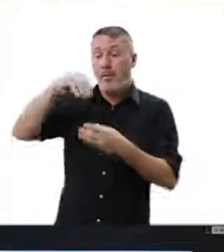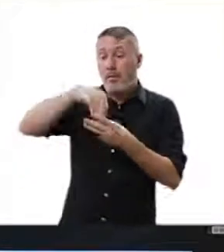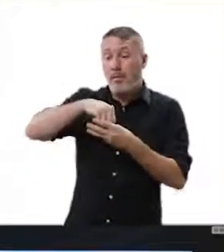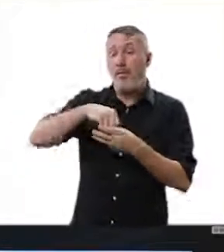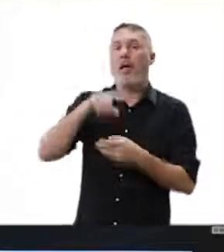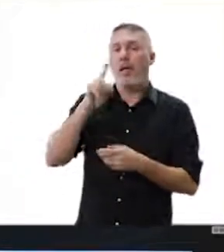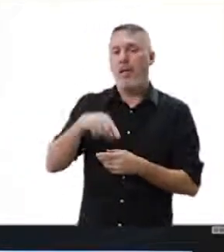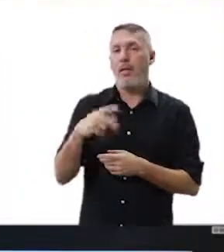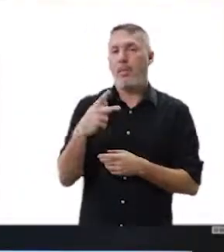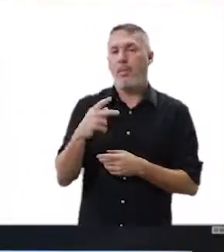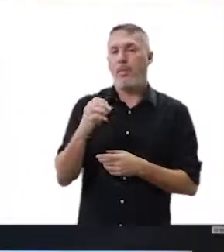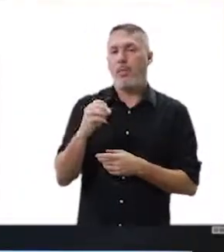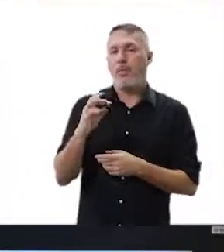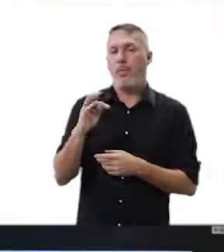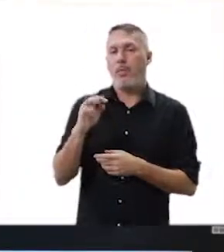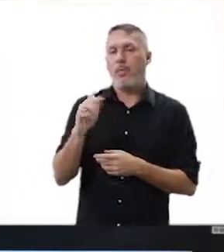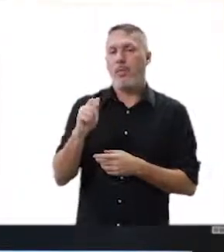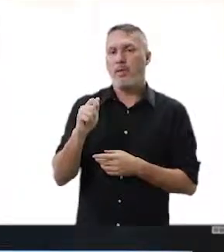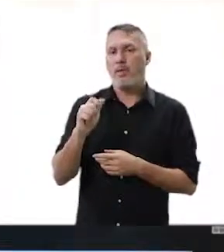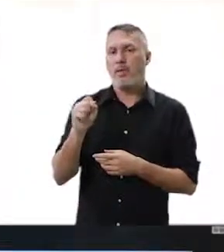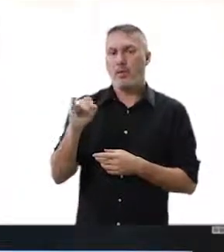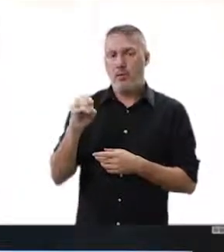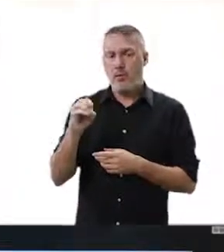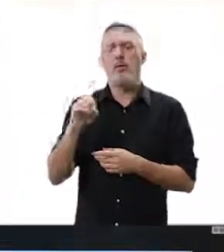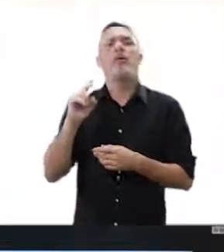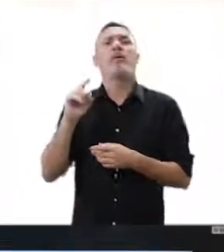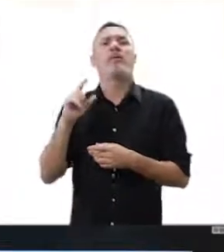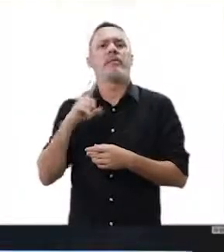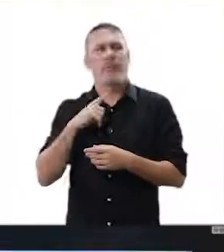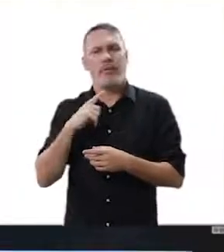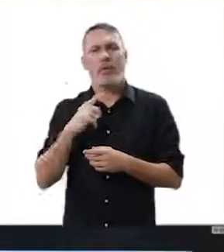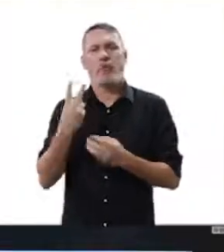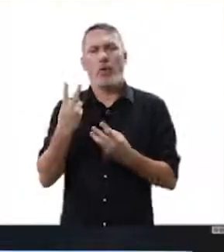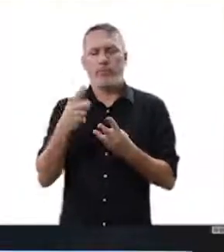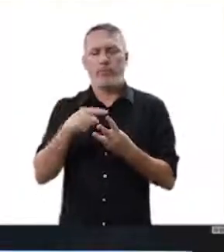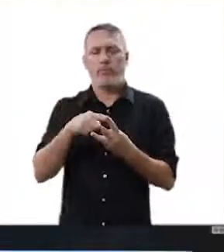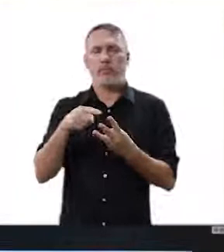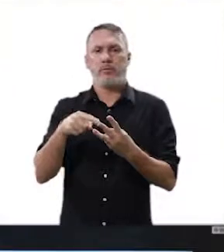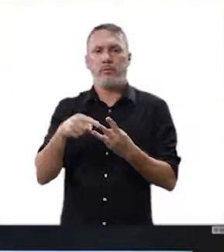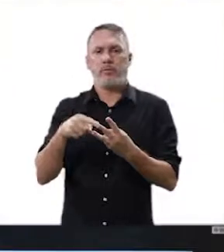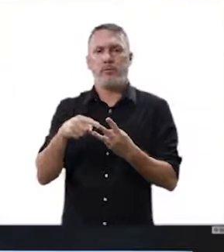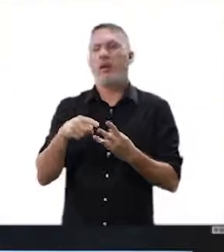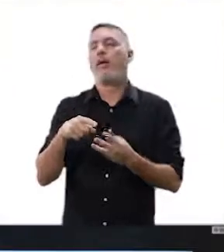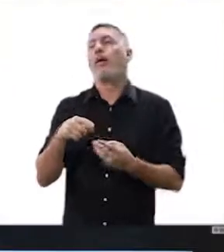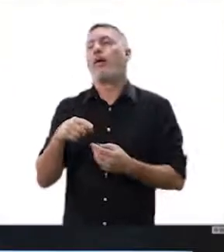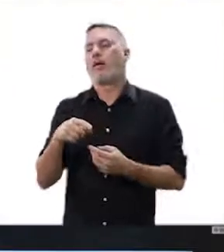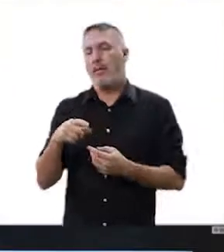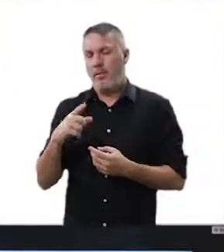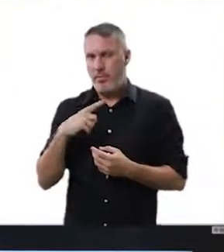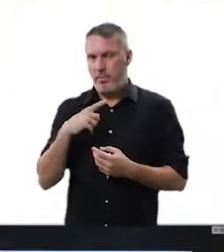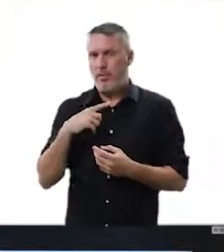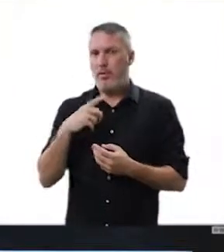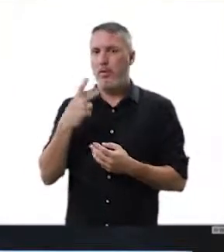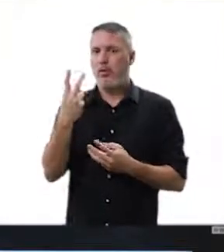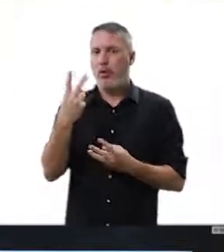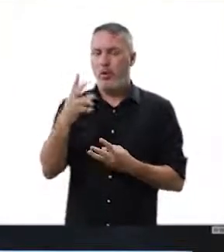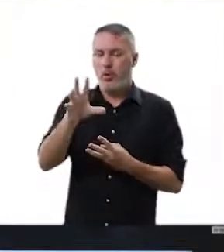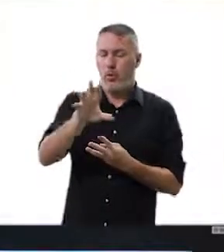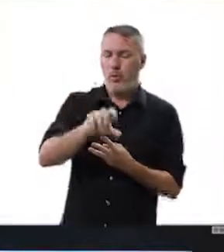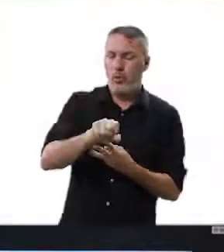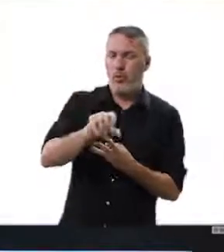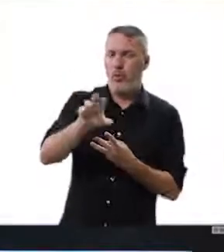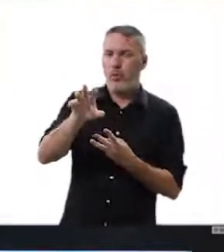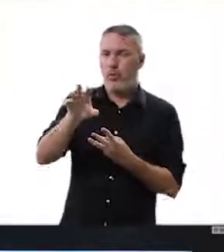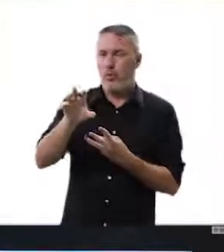e essa proteína gira. Quando ela volta, ela lança esse potássio para dentro da célula. Como que a